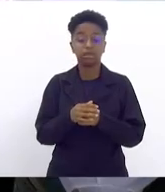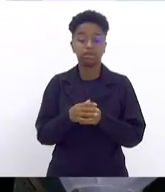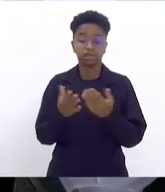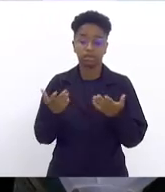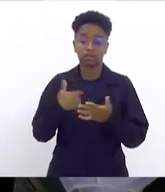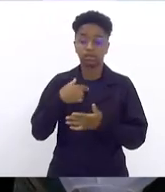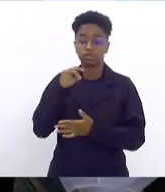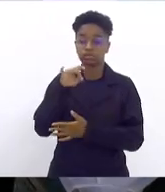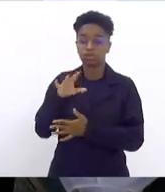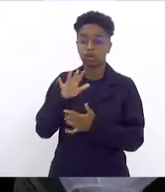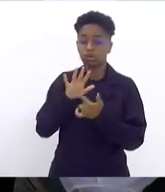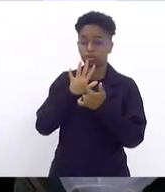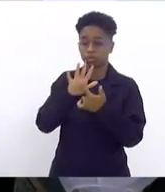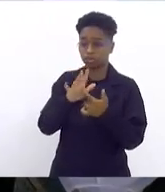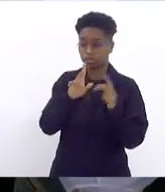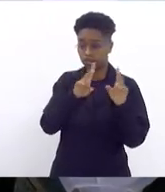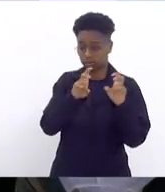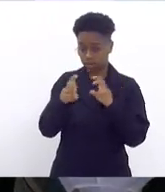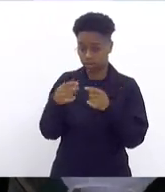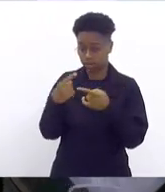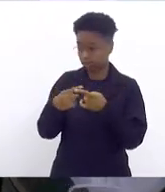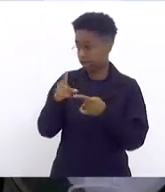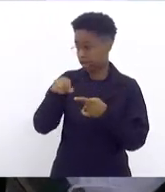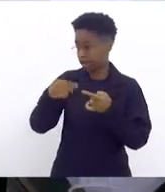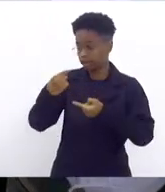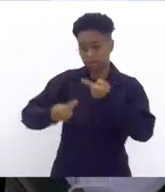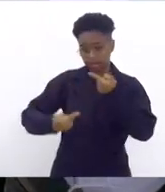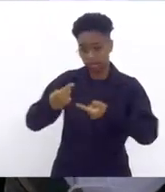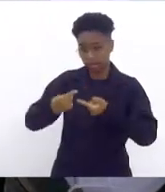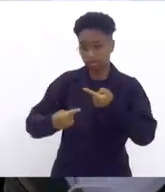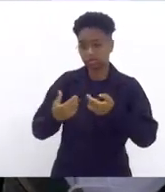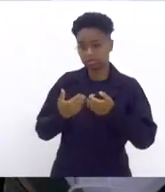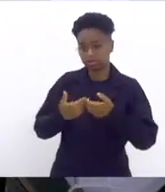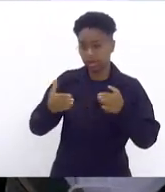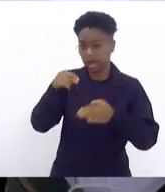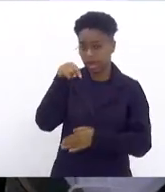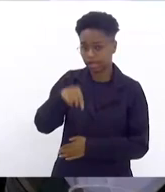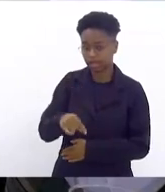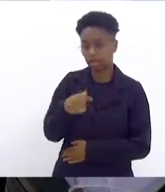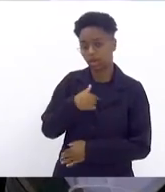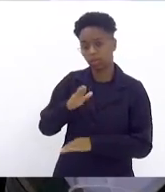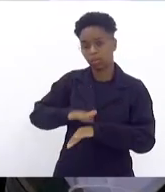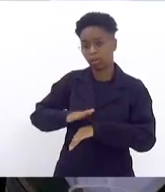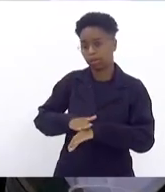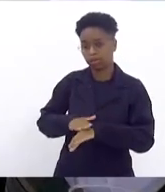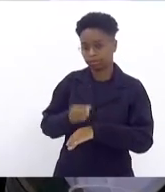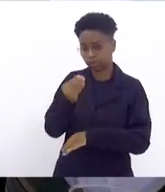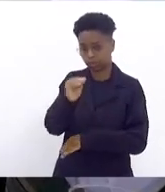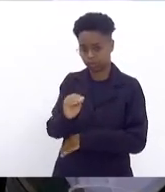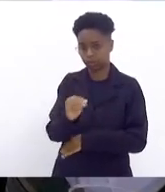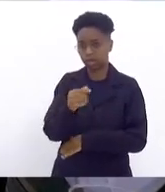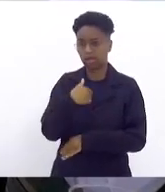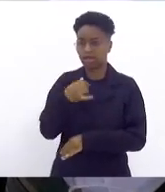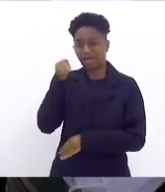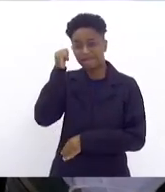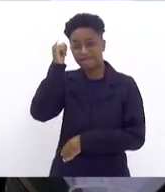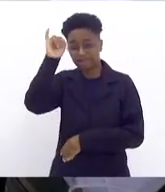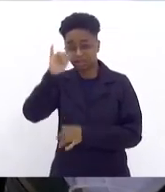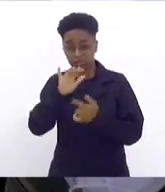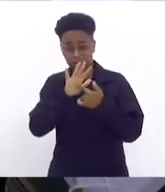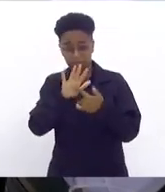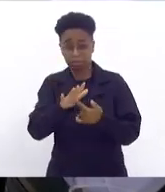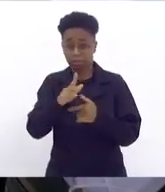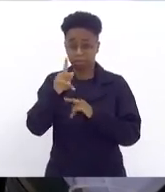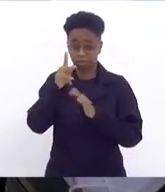só levantar uma questão, porque esse é um debate que está aberto aqui na casa, né? Como eu coloquei, eu mesmo tenho evitado ao máximo apresentar projetos dessa